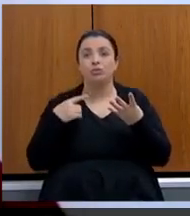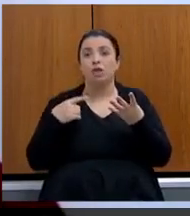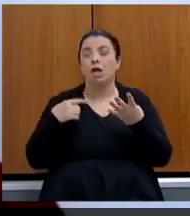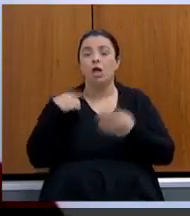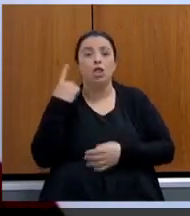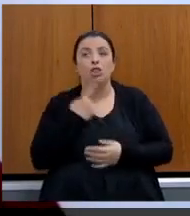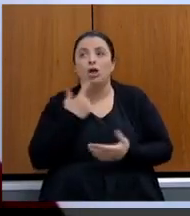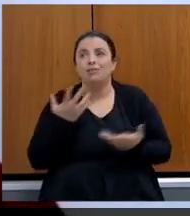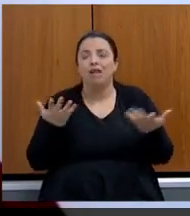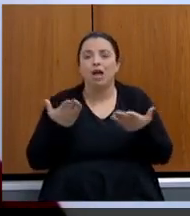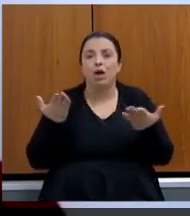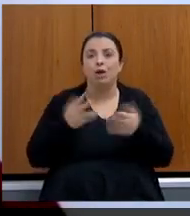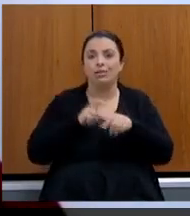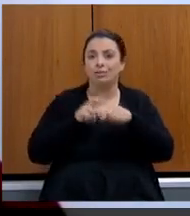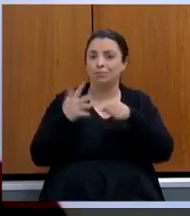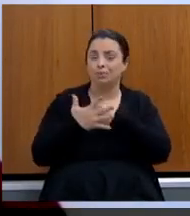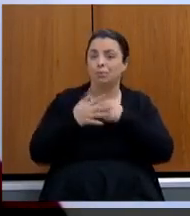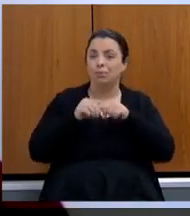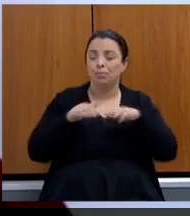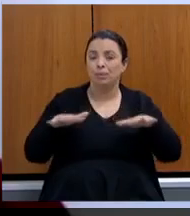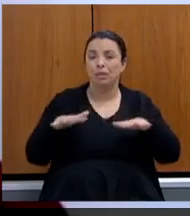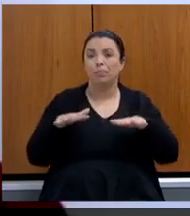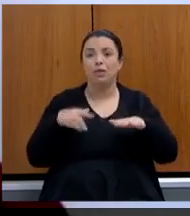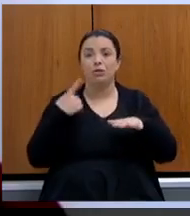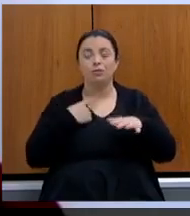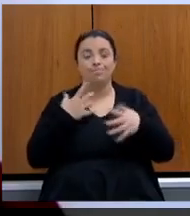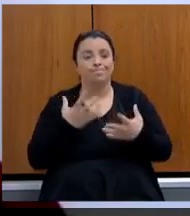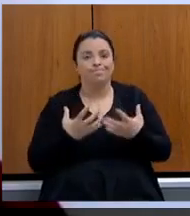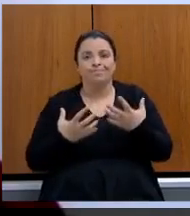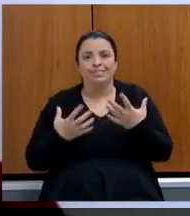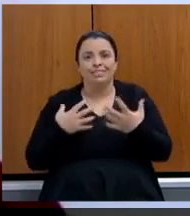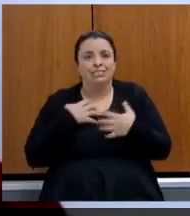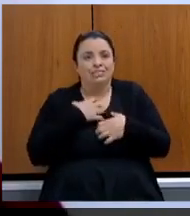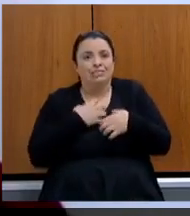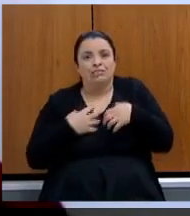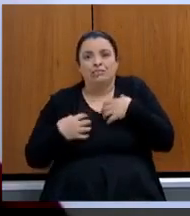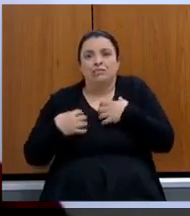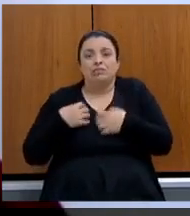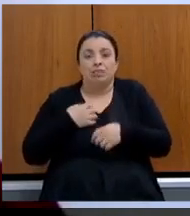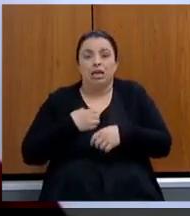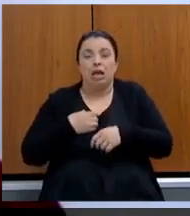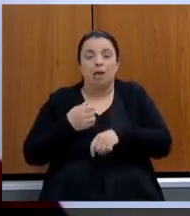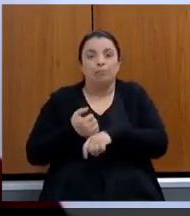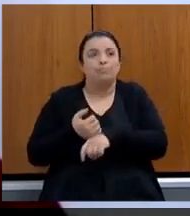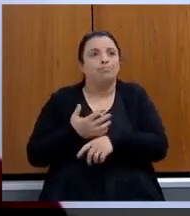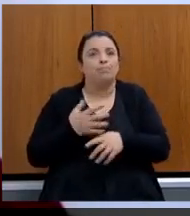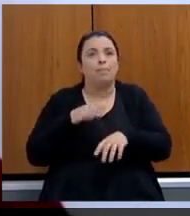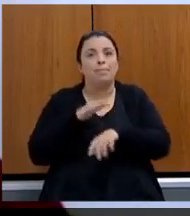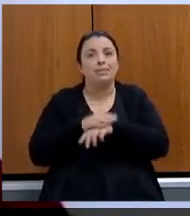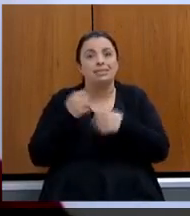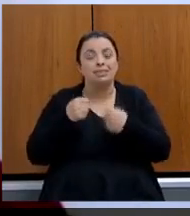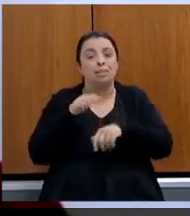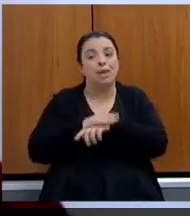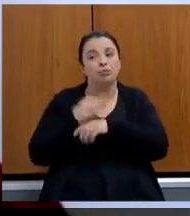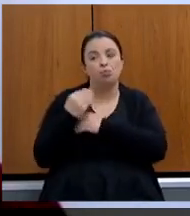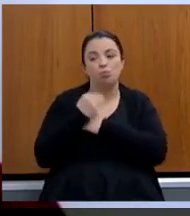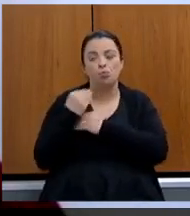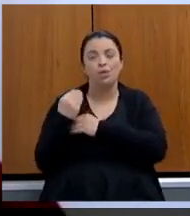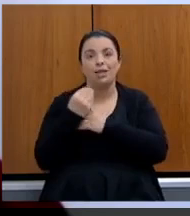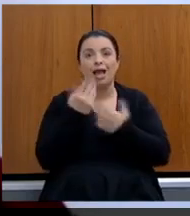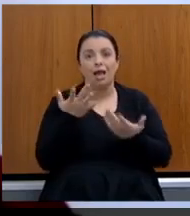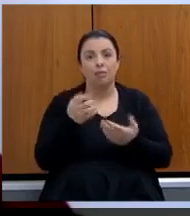estamos saindo desse momento com anemia com uma questão Nacional demandando mais cuidado né A questão da Saúde